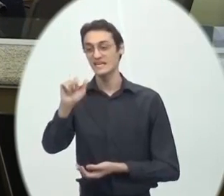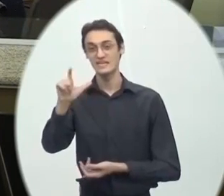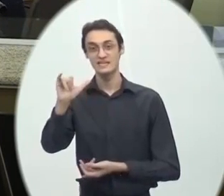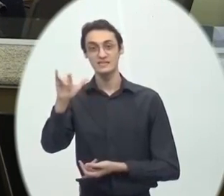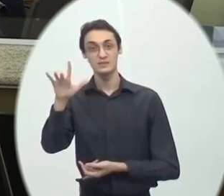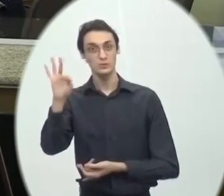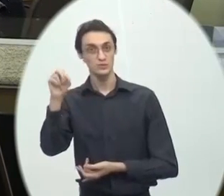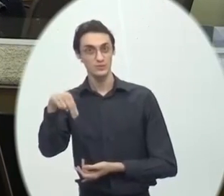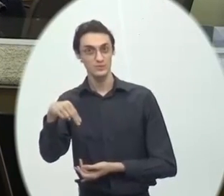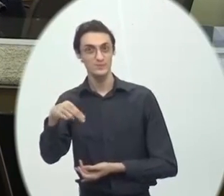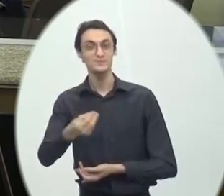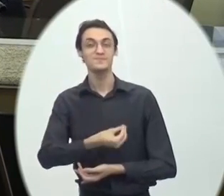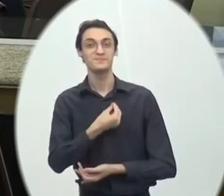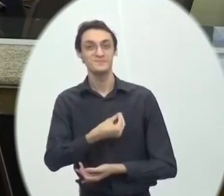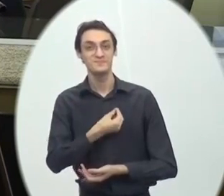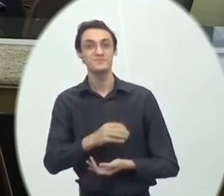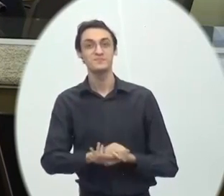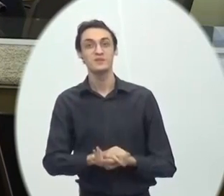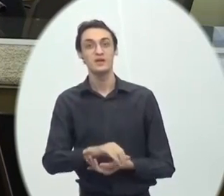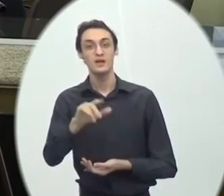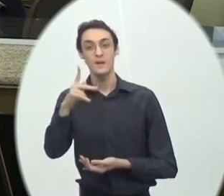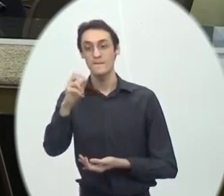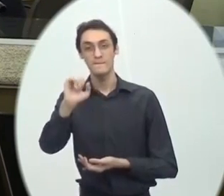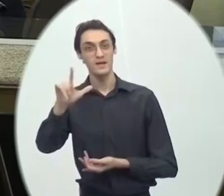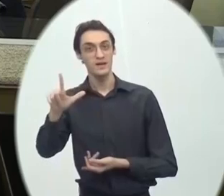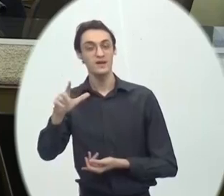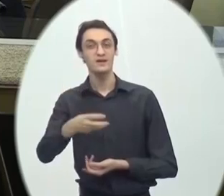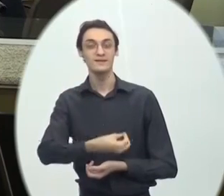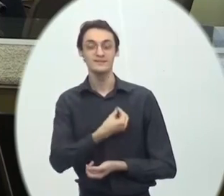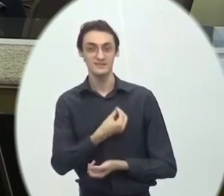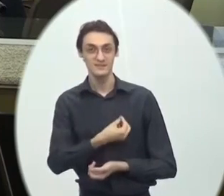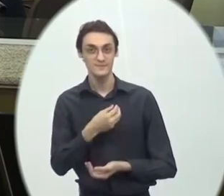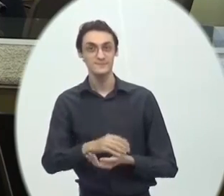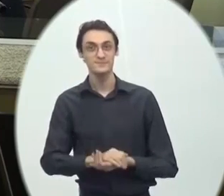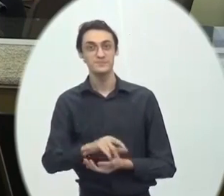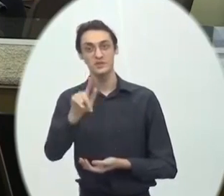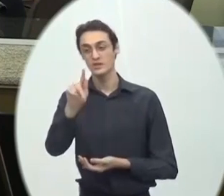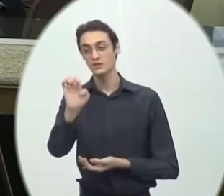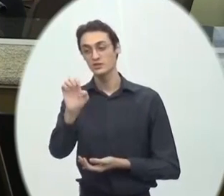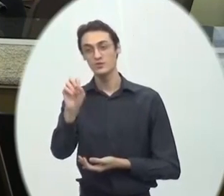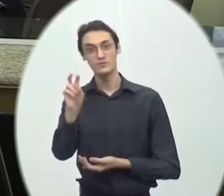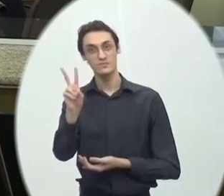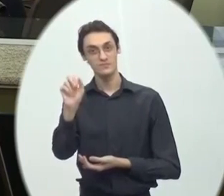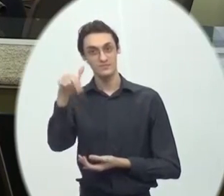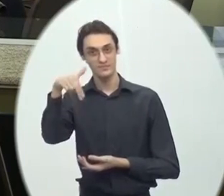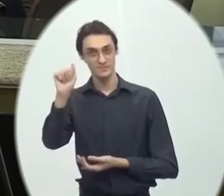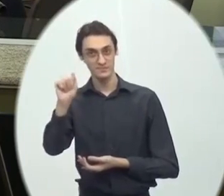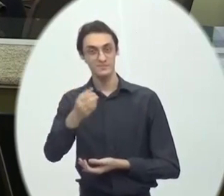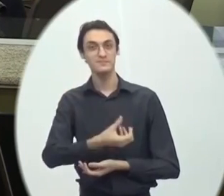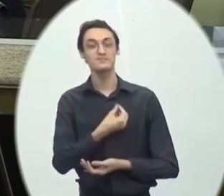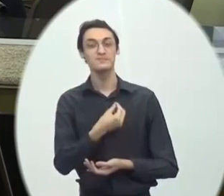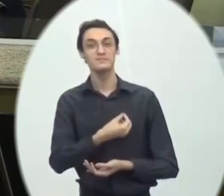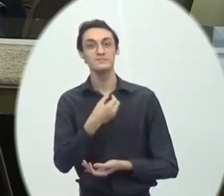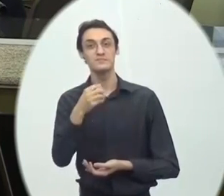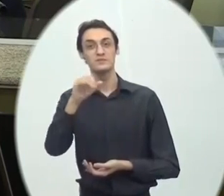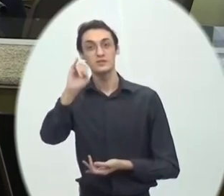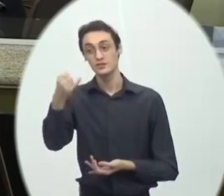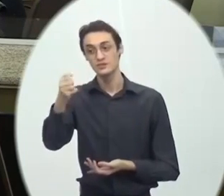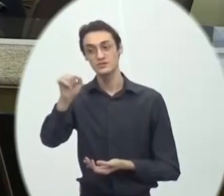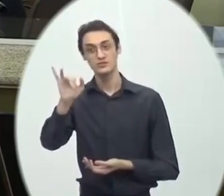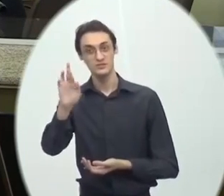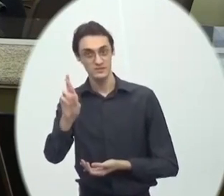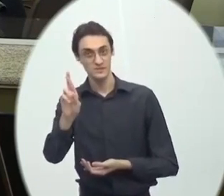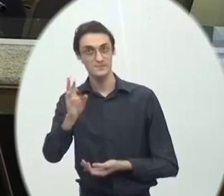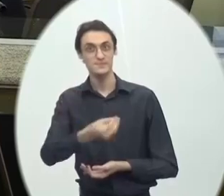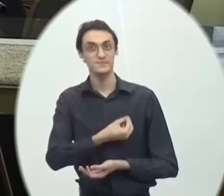Felzer. Presente. Vereador Paiol. Presente. Vereadora Giovana Benedetti. Presente. Vereador Jair Augusto